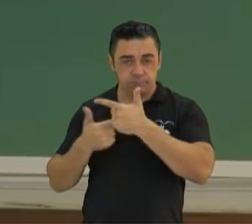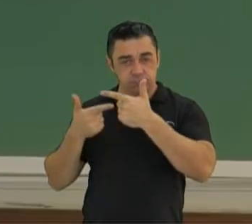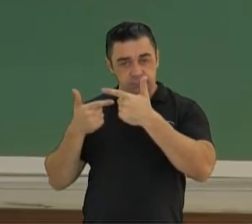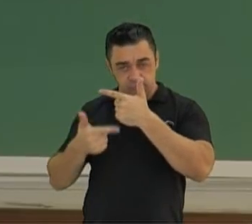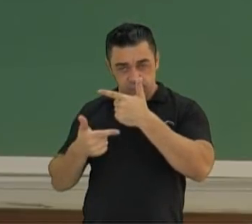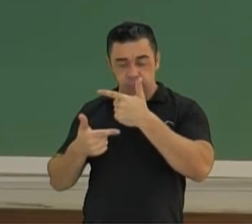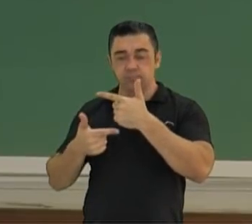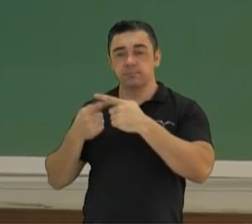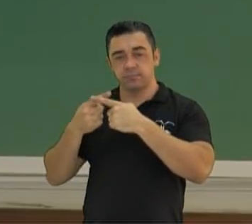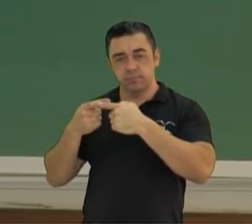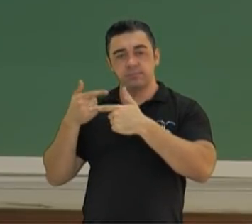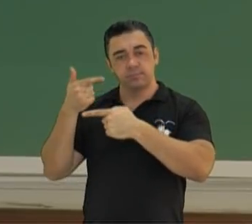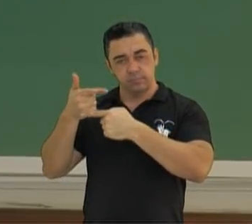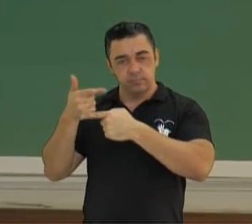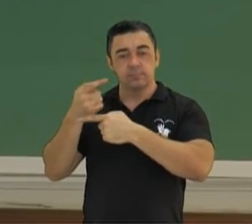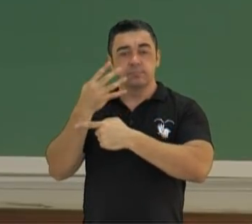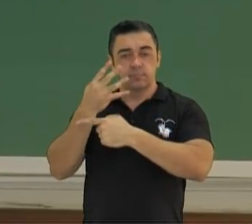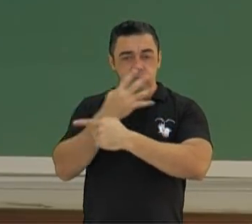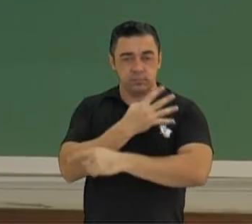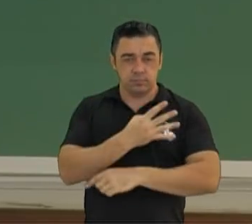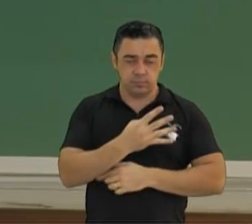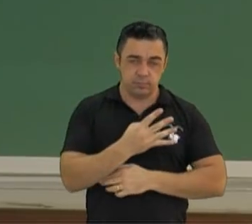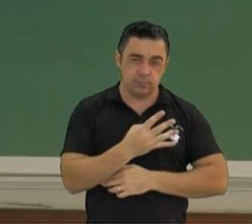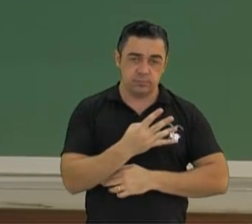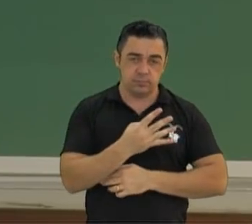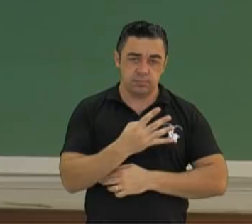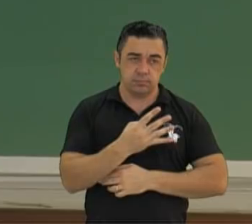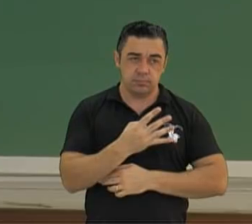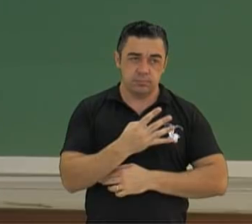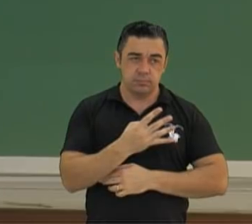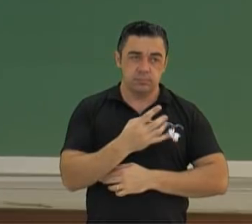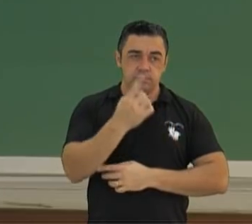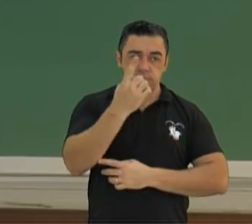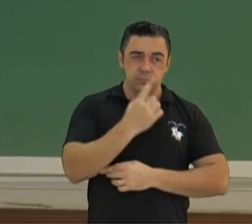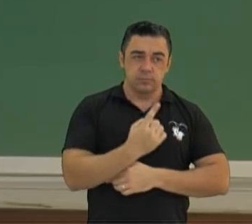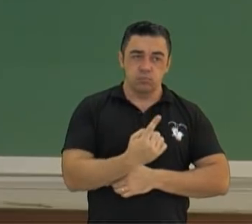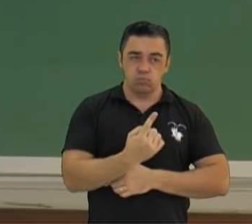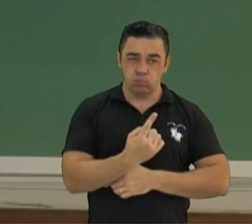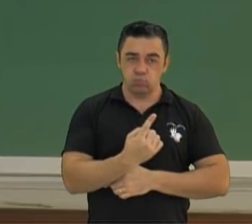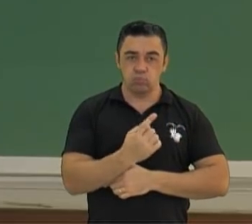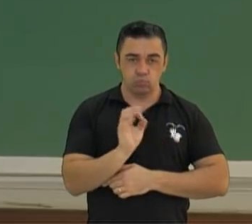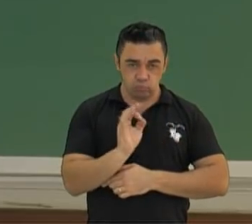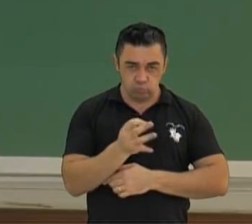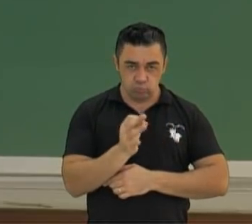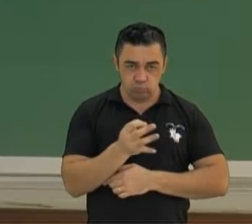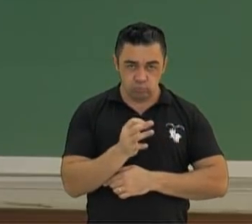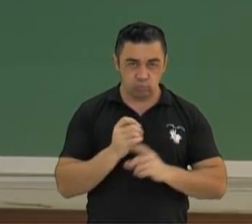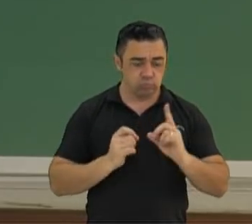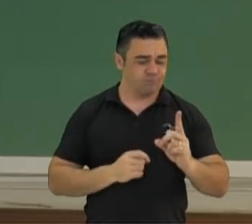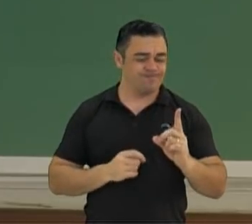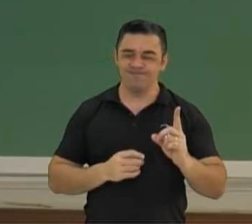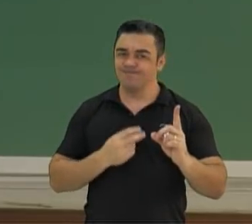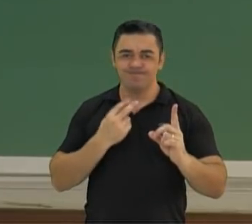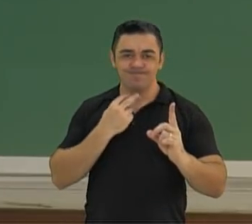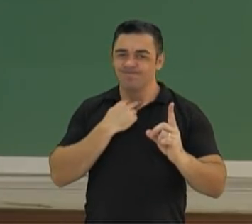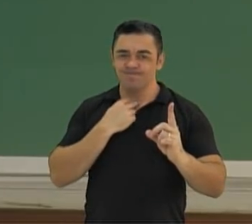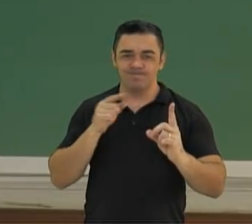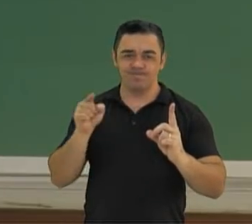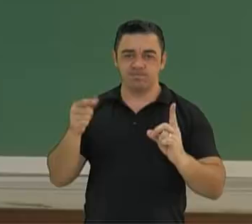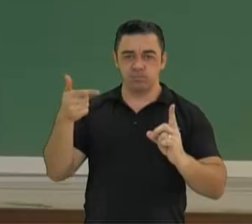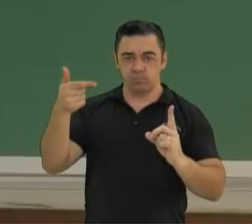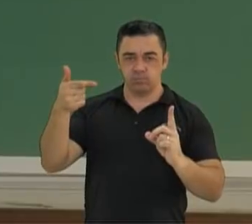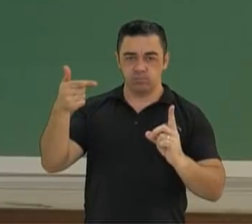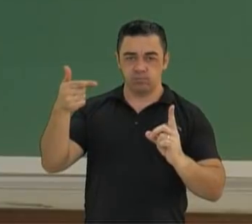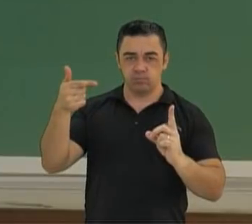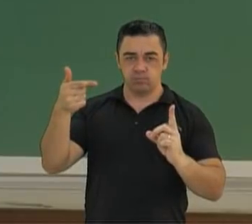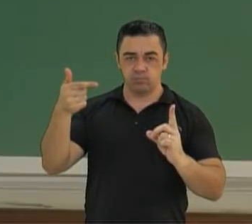que é o 4. 2 vezes 2, 4. E 5 menos 4 sobra 1. 1 é menor que